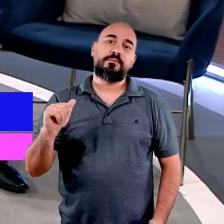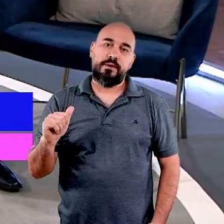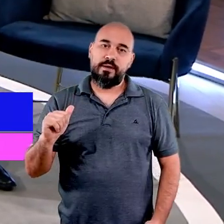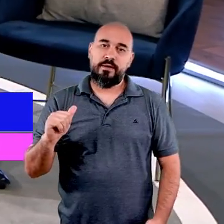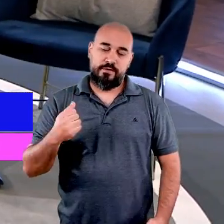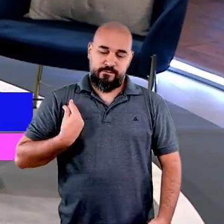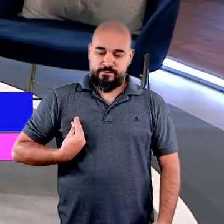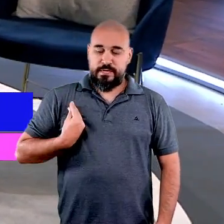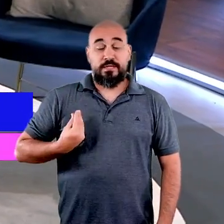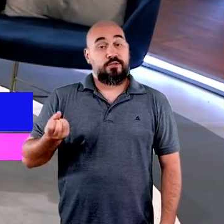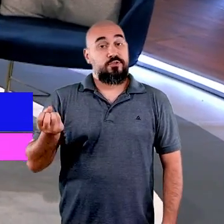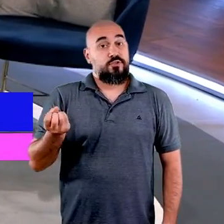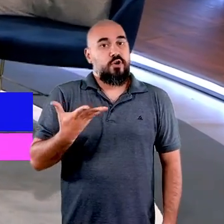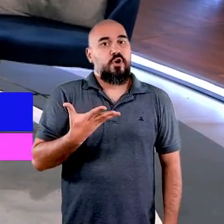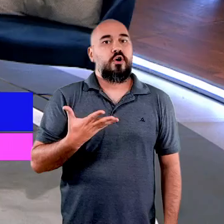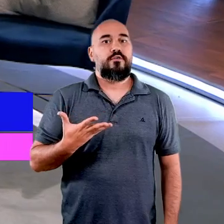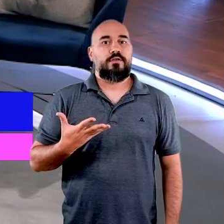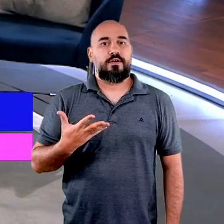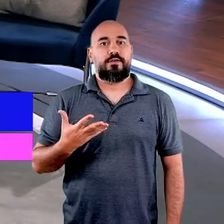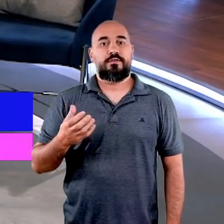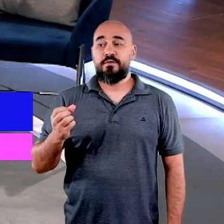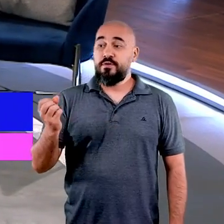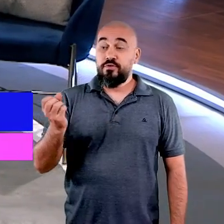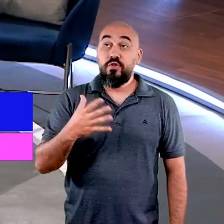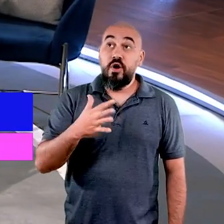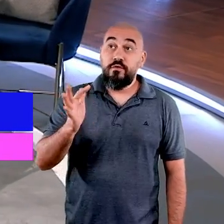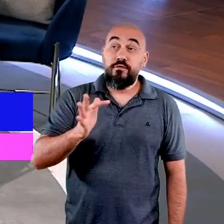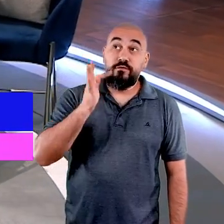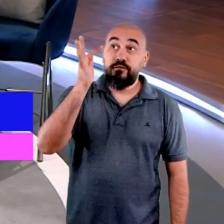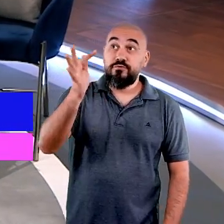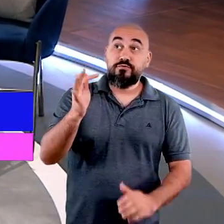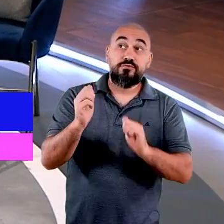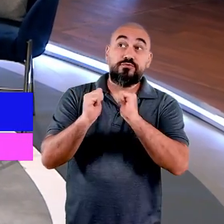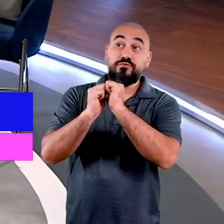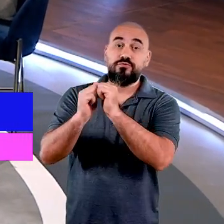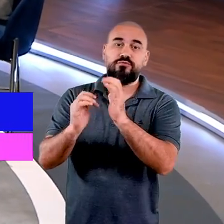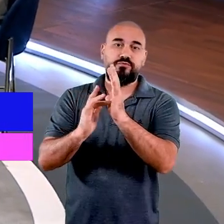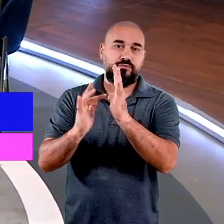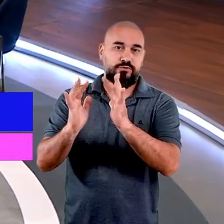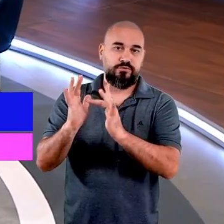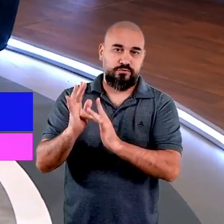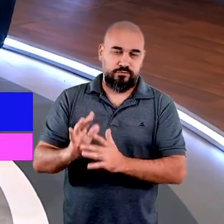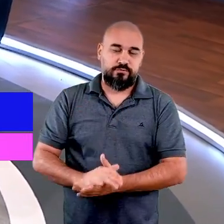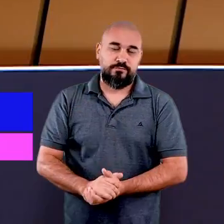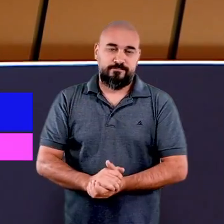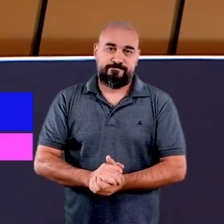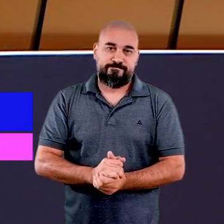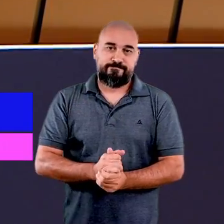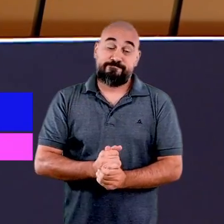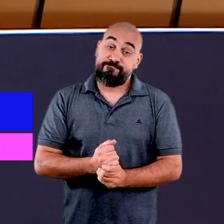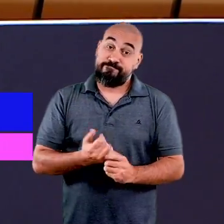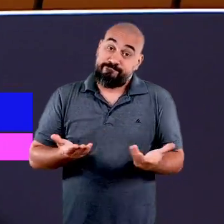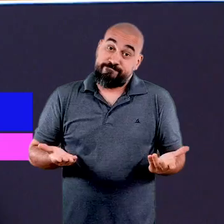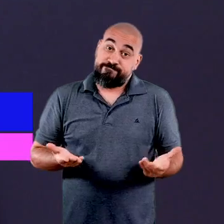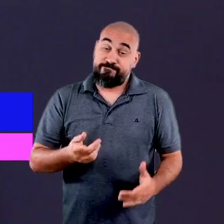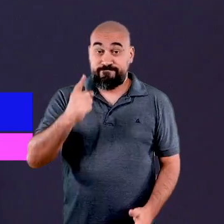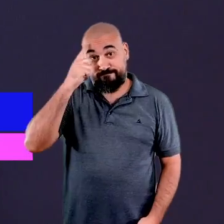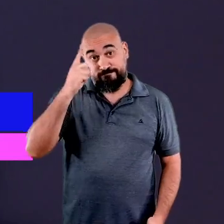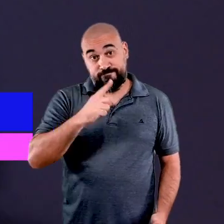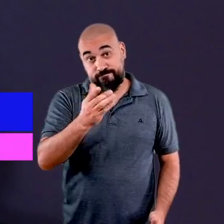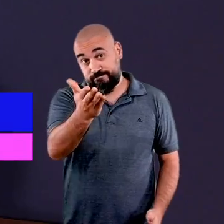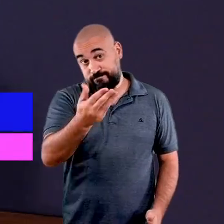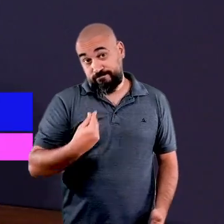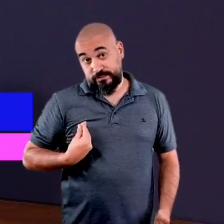pode nos dar. Essa vida é a vida que temos em Cristo Jesus. Talvez você esteja